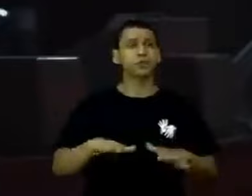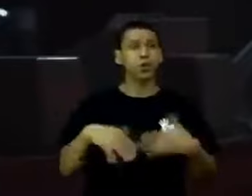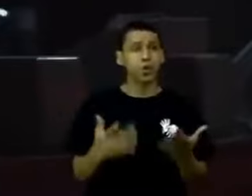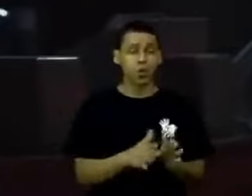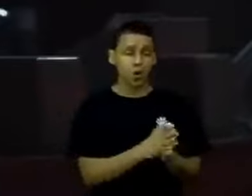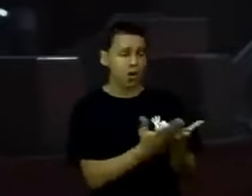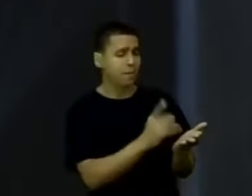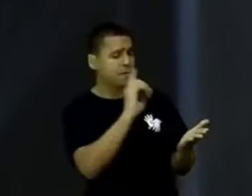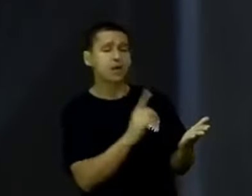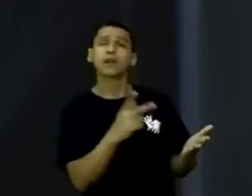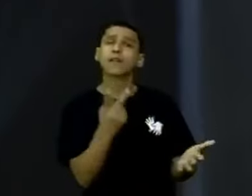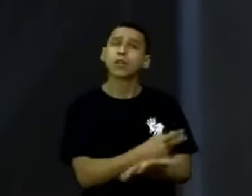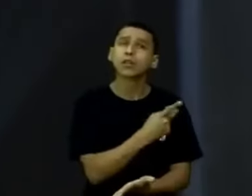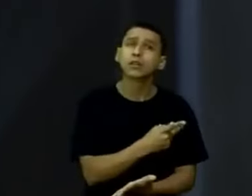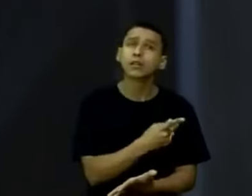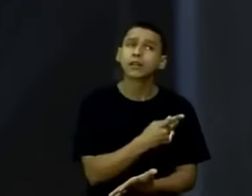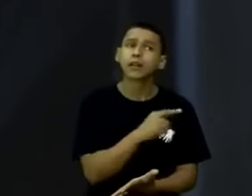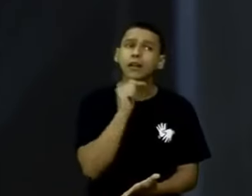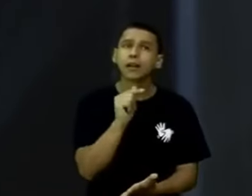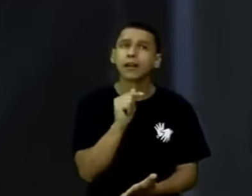tua vida? Aquela que você acredita.